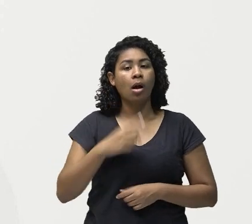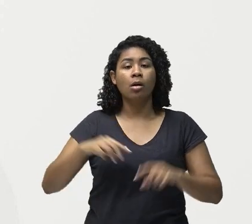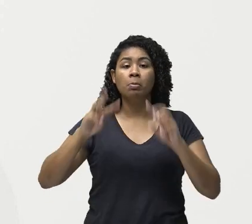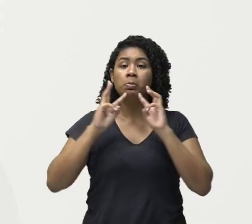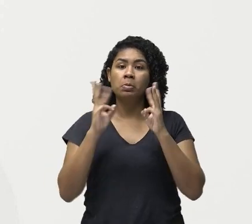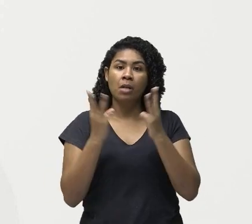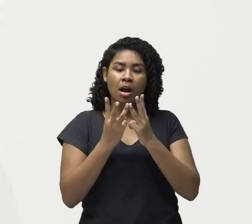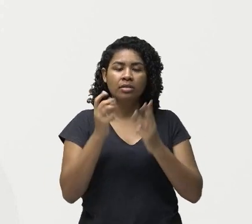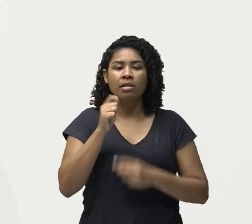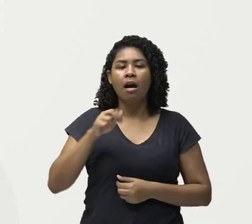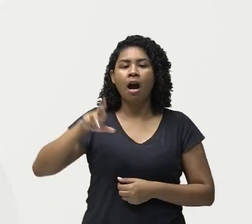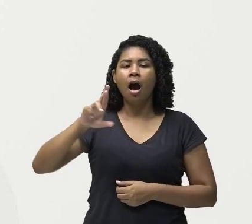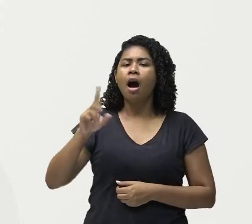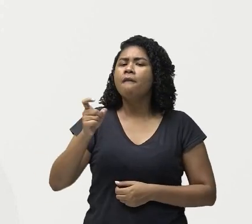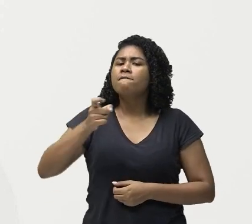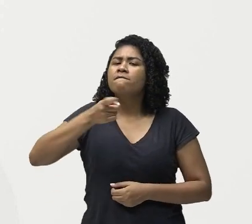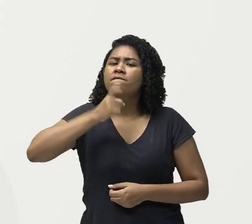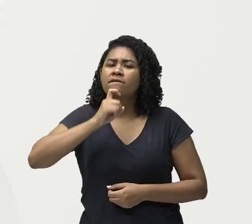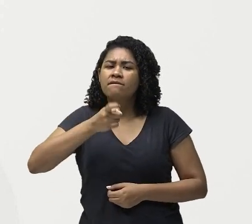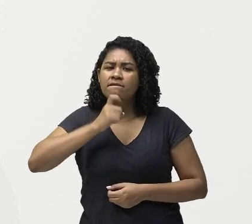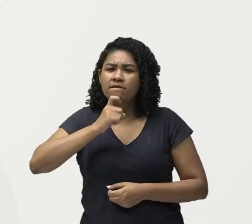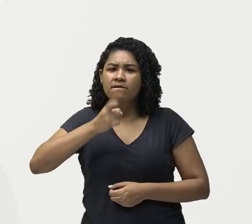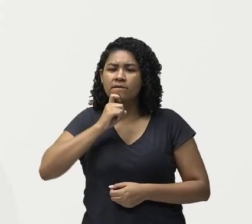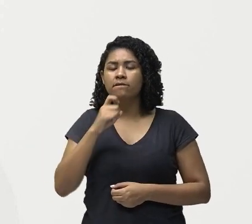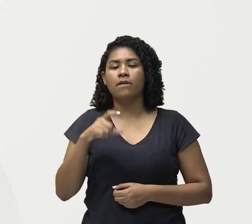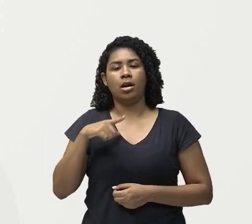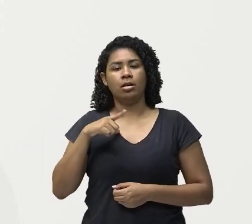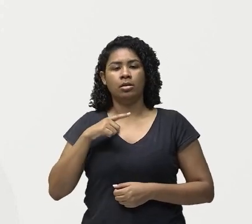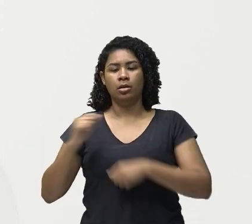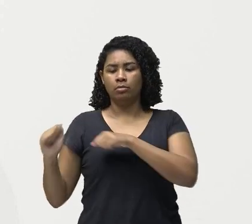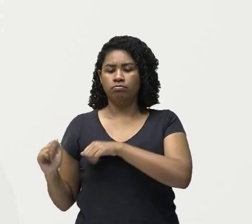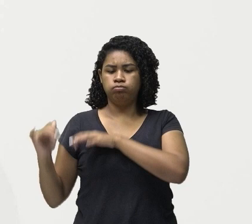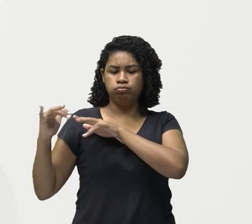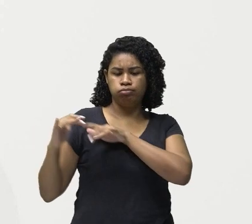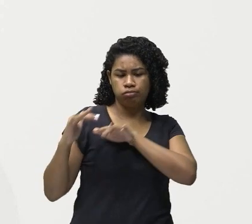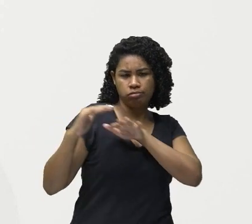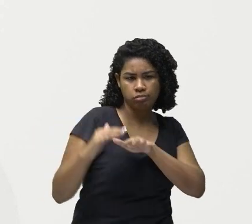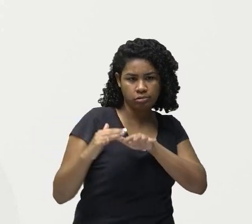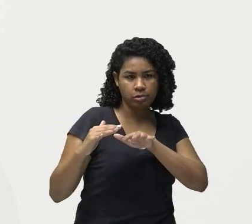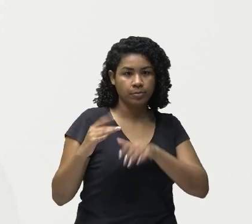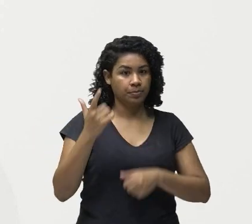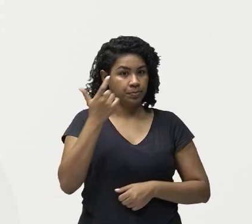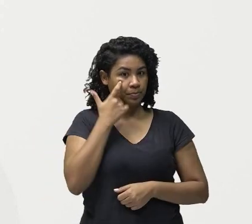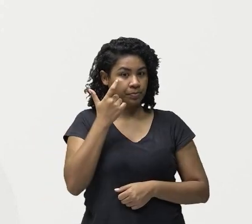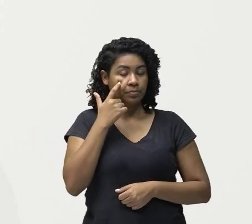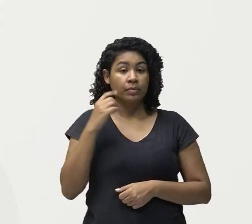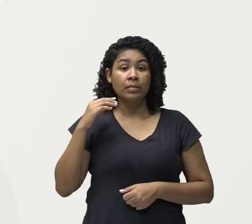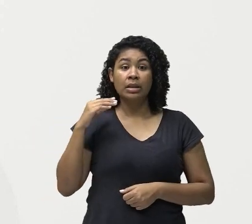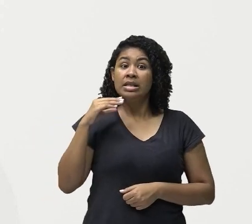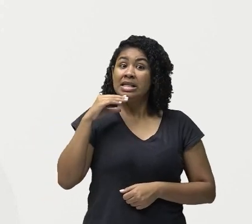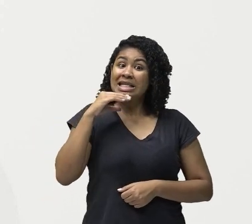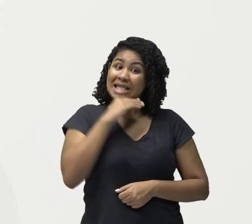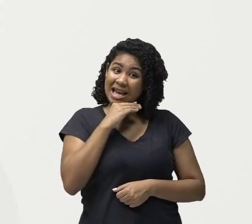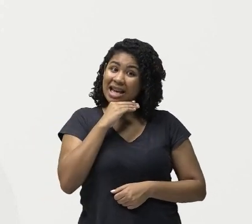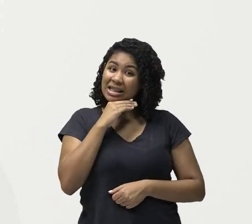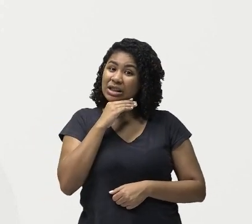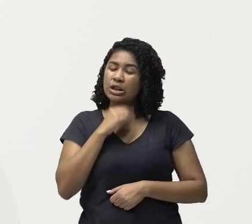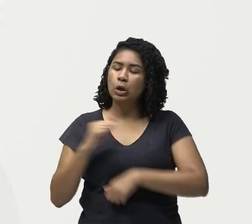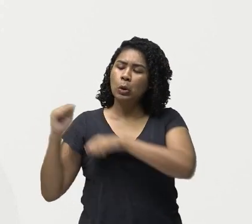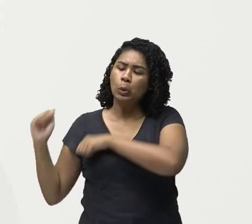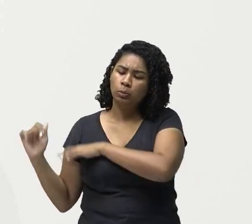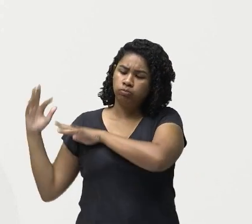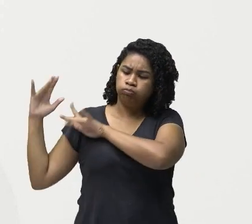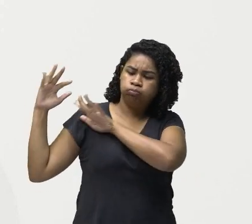ar frio se encontra com uma massa de ar quente. Então, quando uma